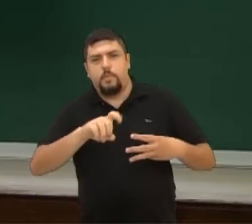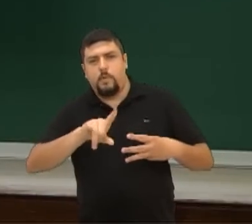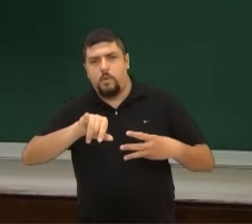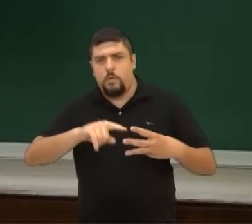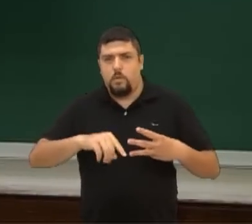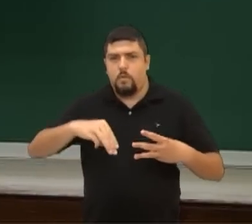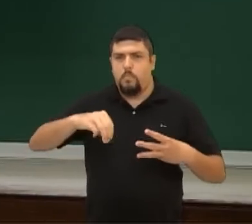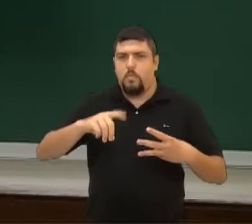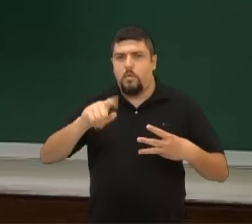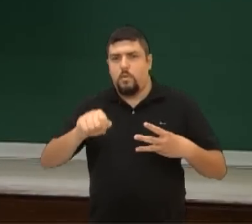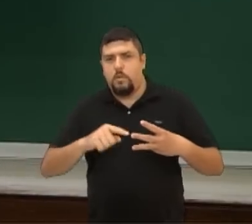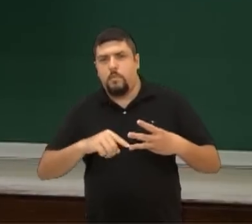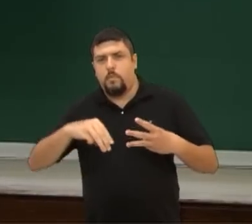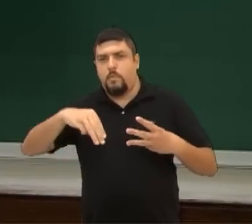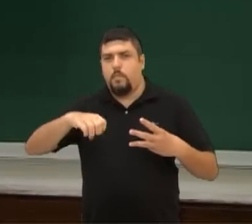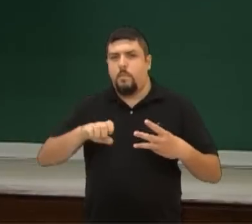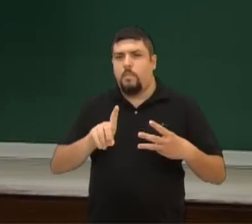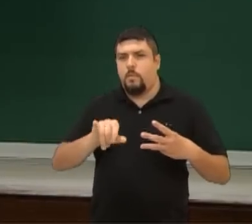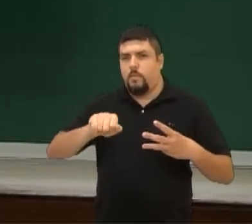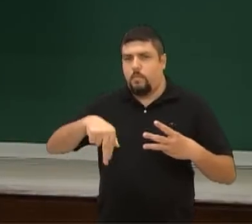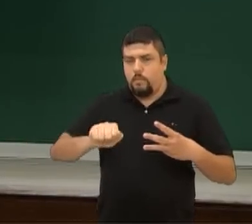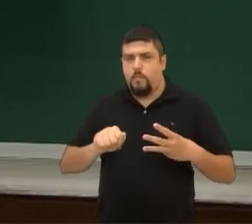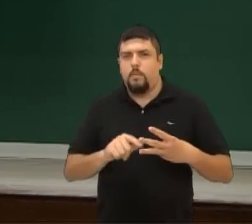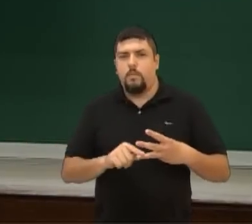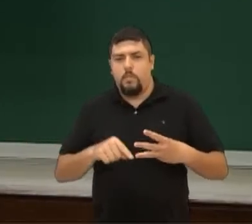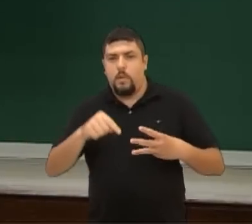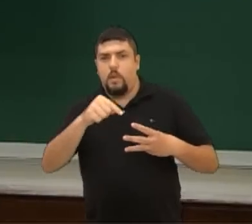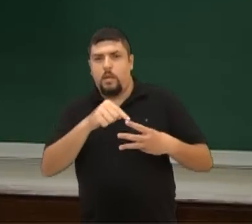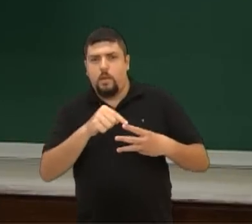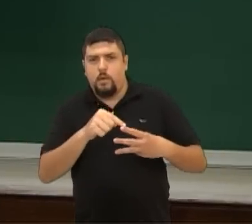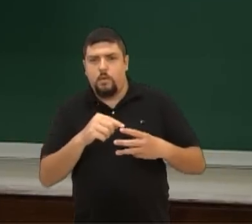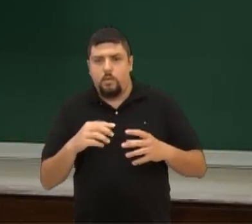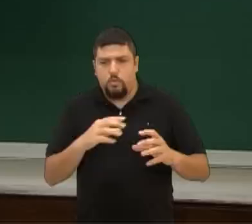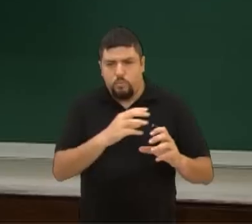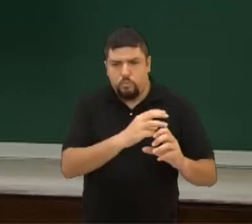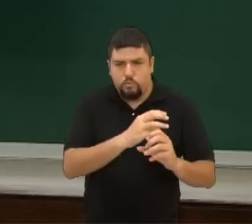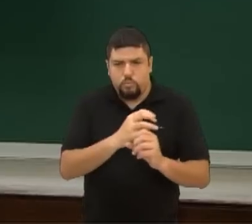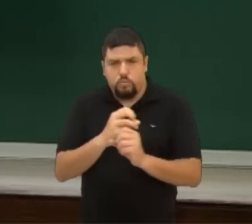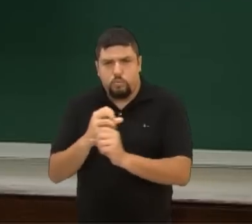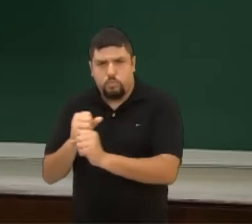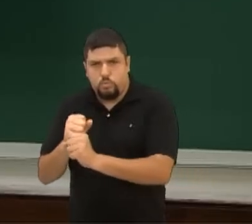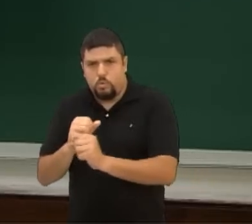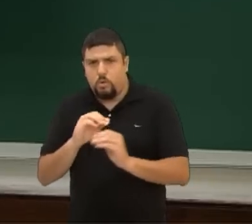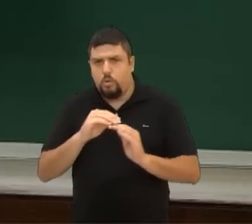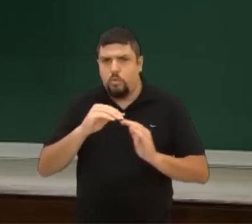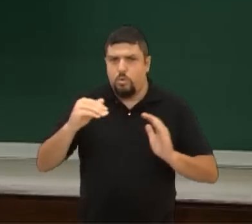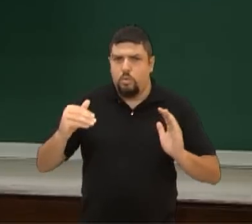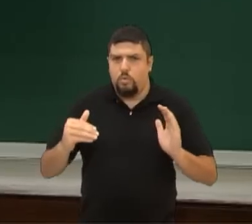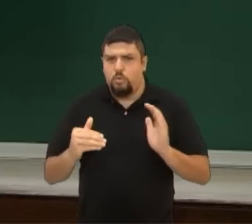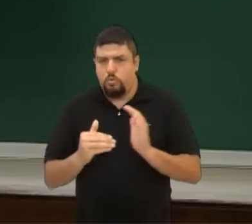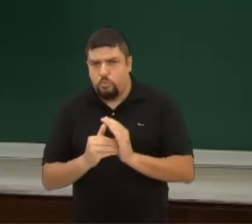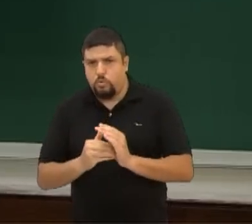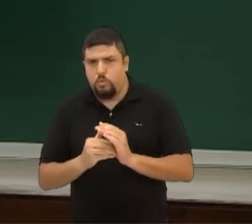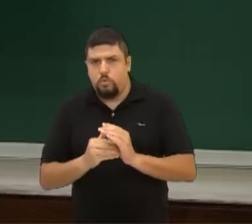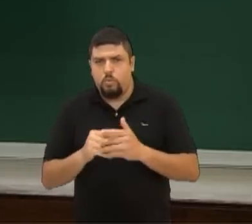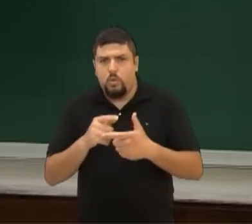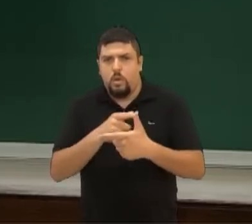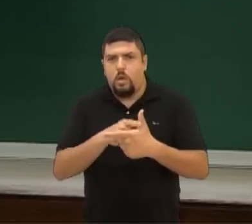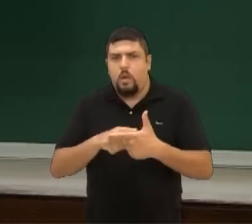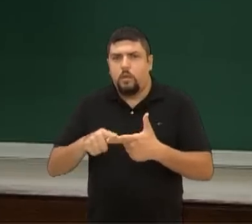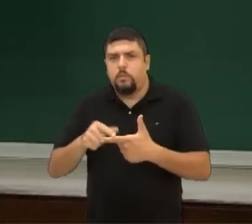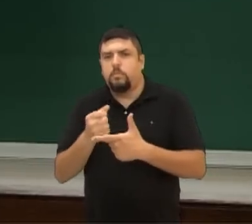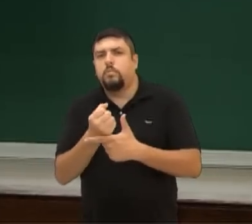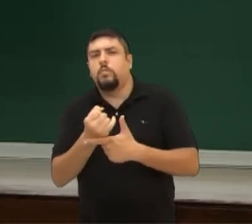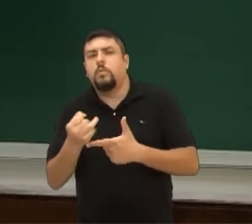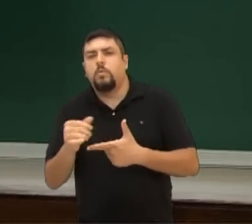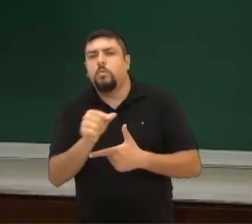mediana, certo? Só repetir? Média, soma todos, usa o símbolo de somatório ali, soma todos os valores, divide pela quantidade